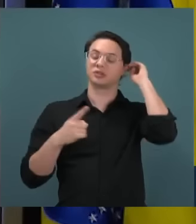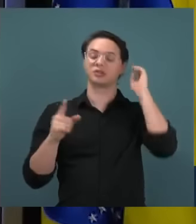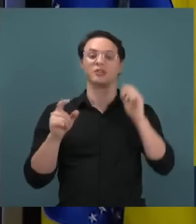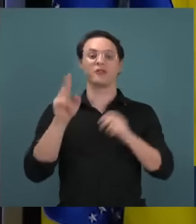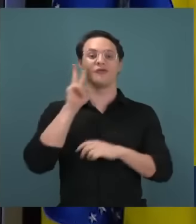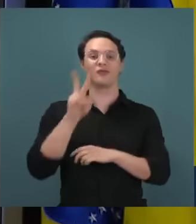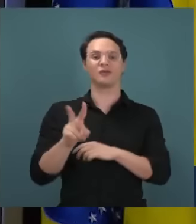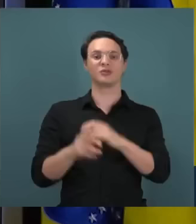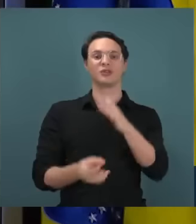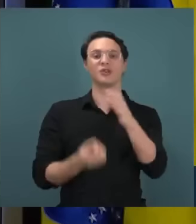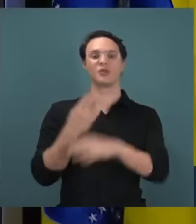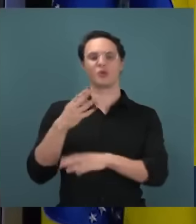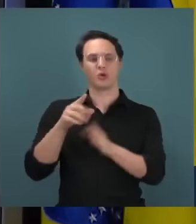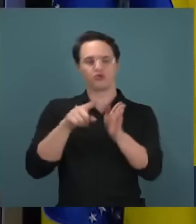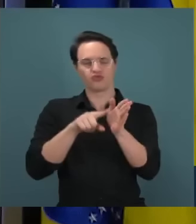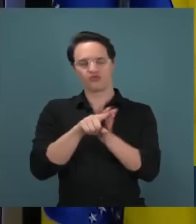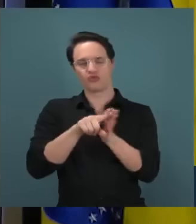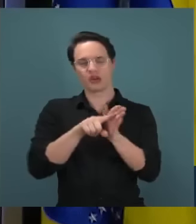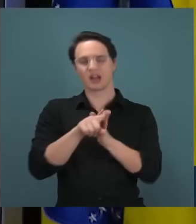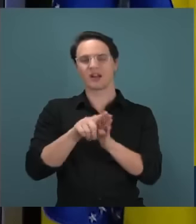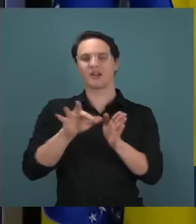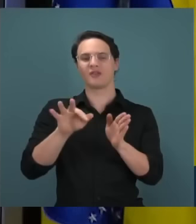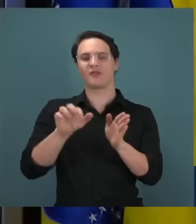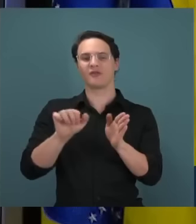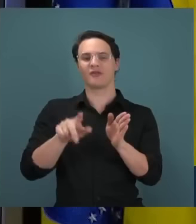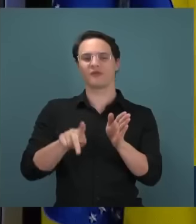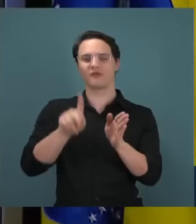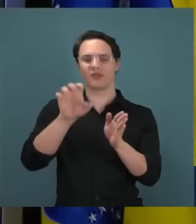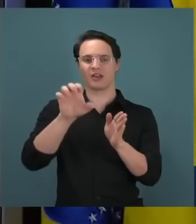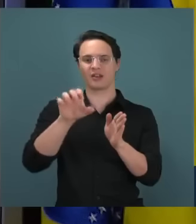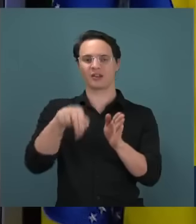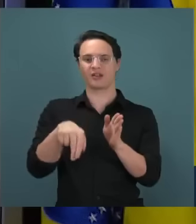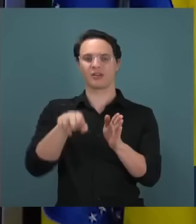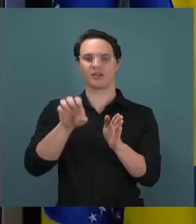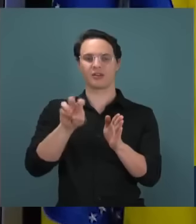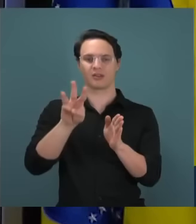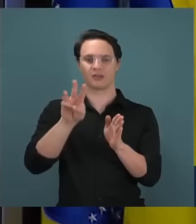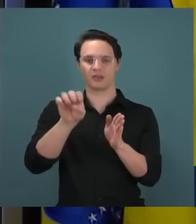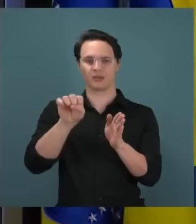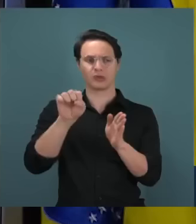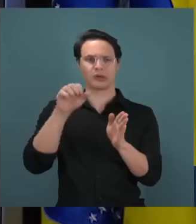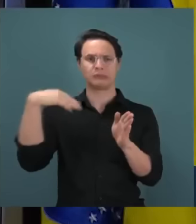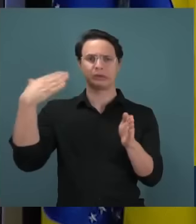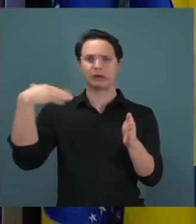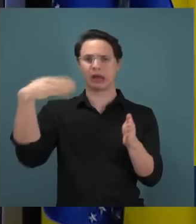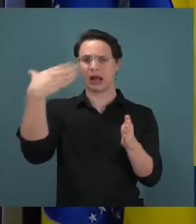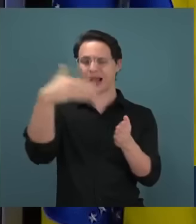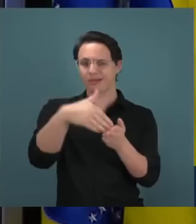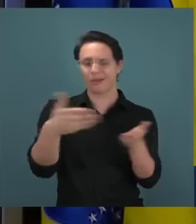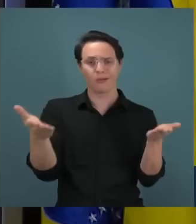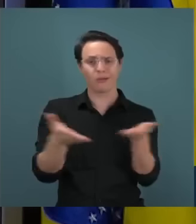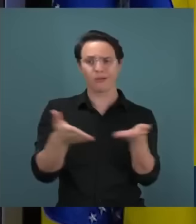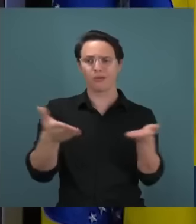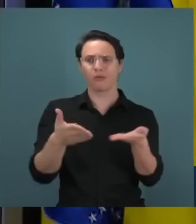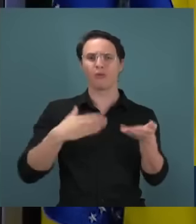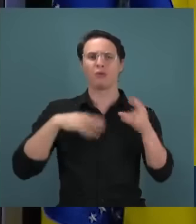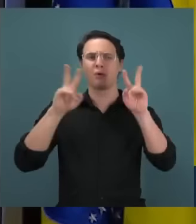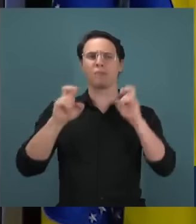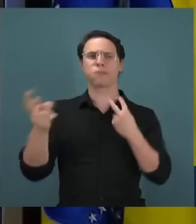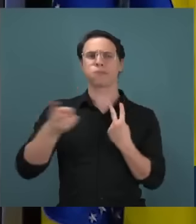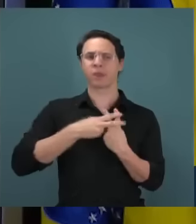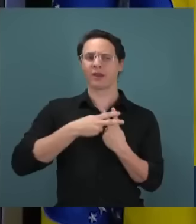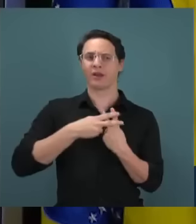das fake news, que perdura até hoje, assim como a casuística mudança de entendimento sobre a prisão de segunda